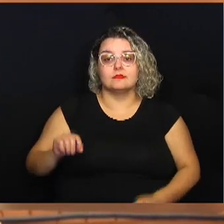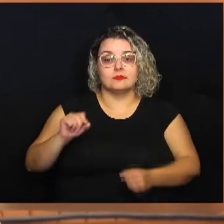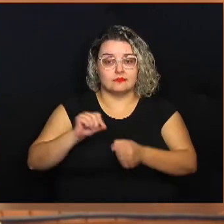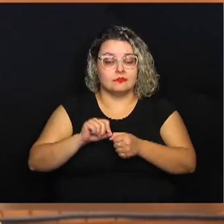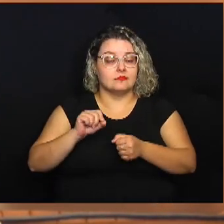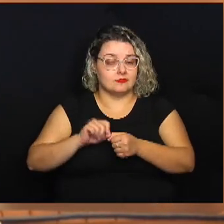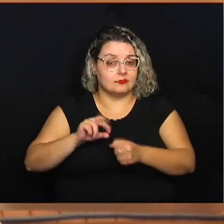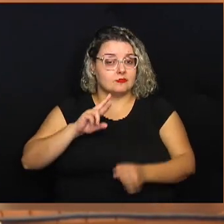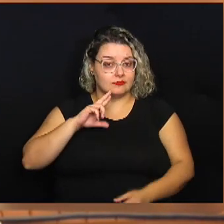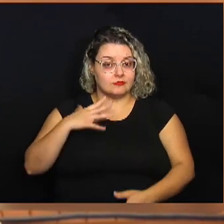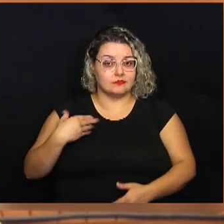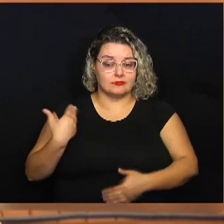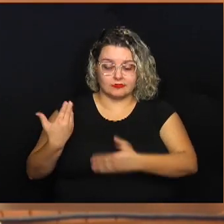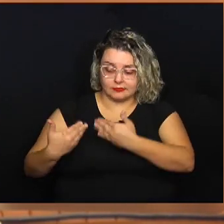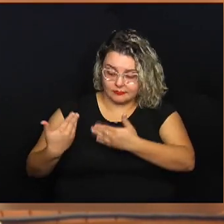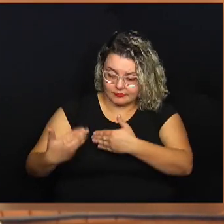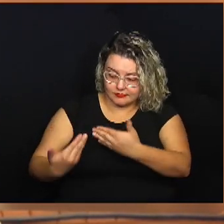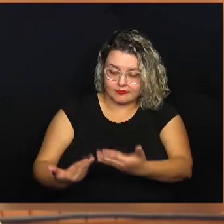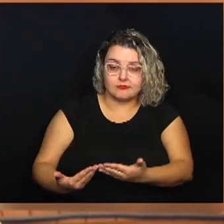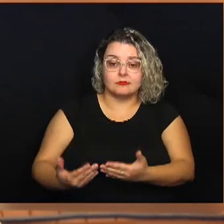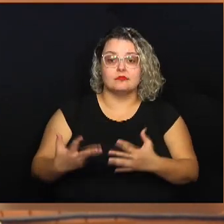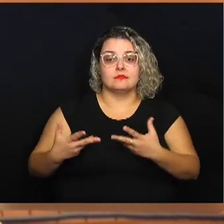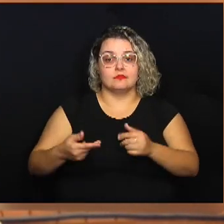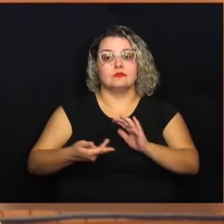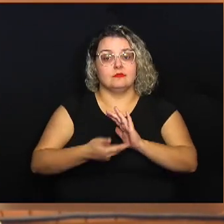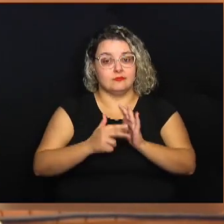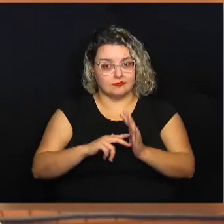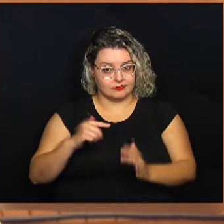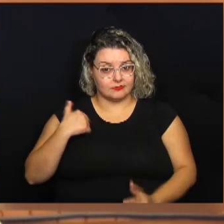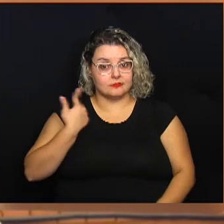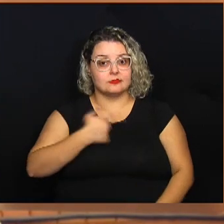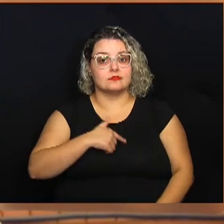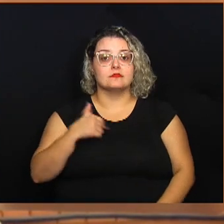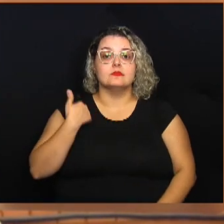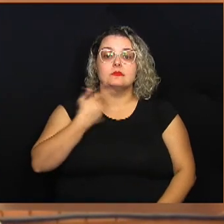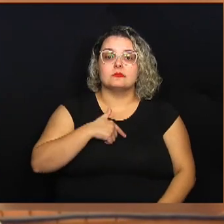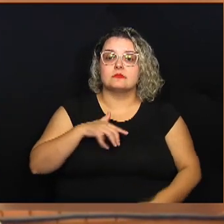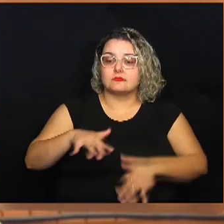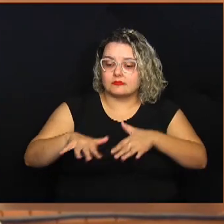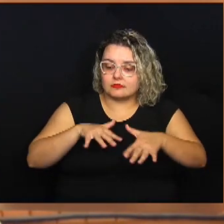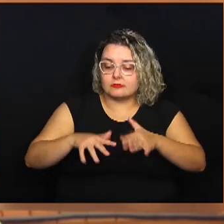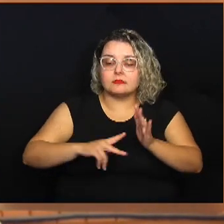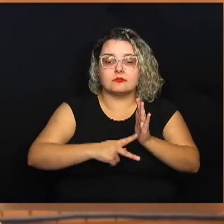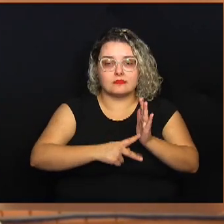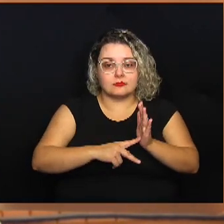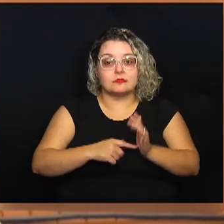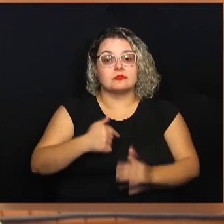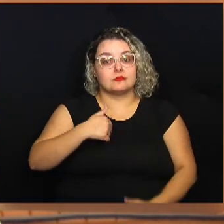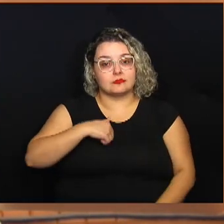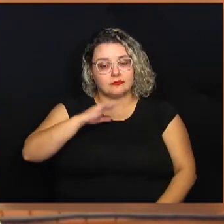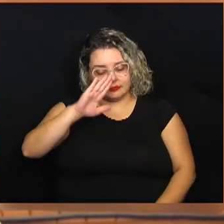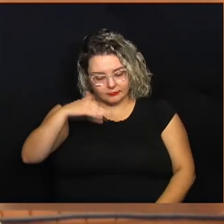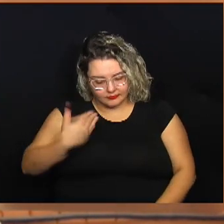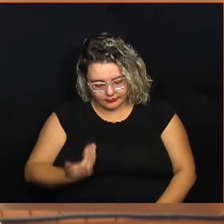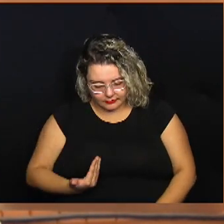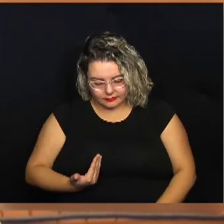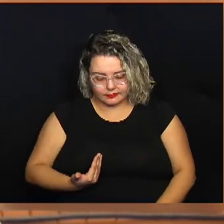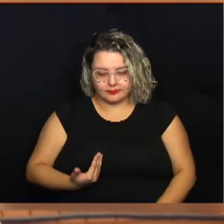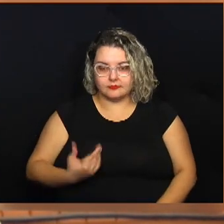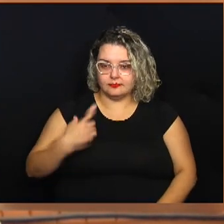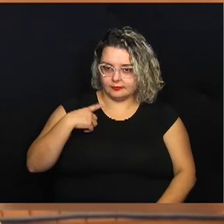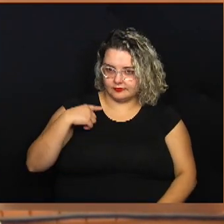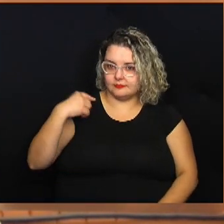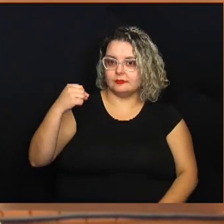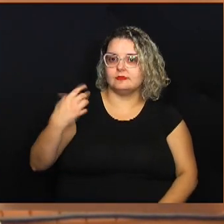resultou, né, de tudo que ele significa para nós, principalmente para nós no movimento sindical. Eu fico bastante honrada de ter sido